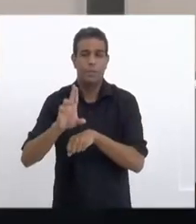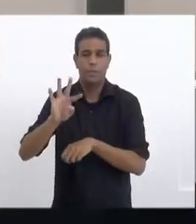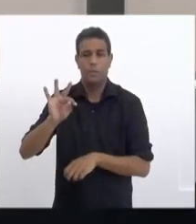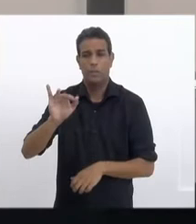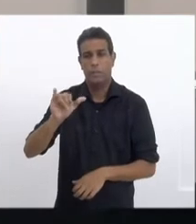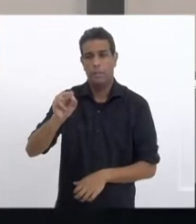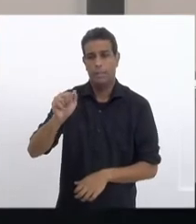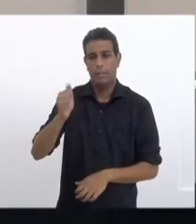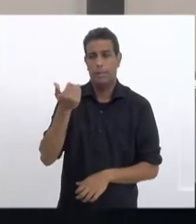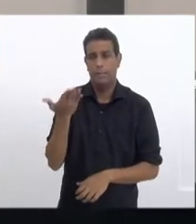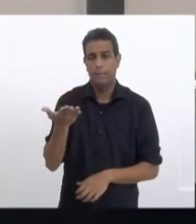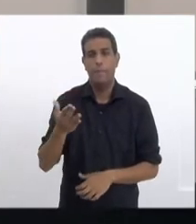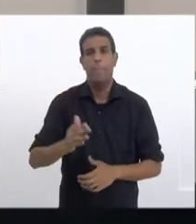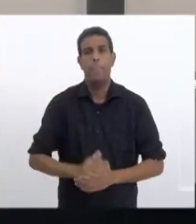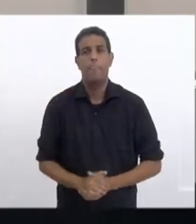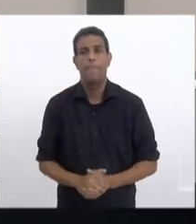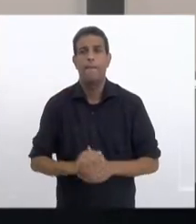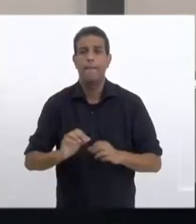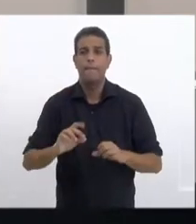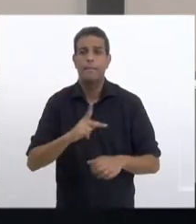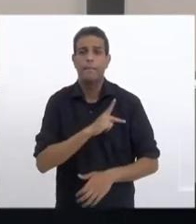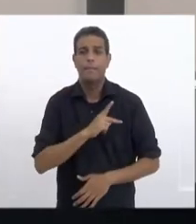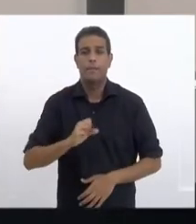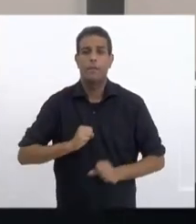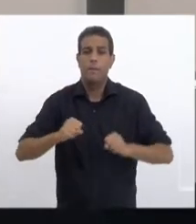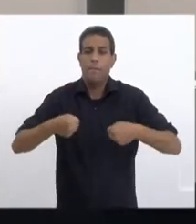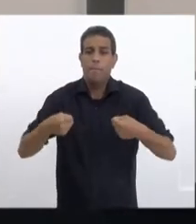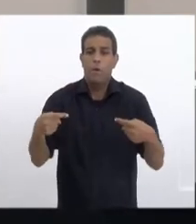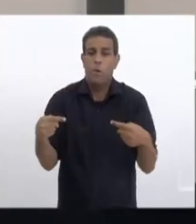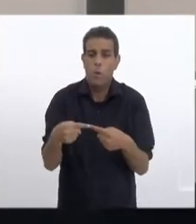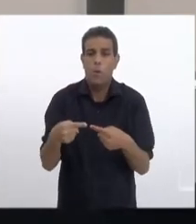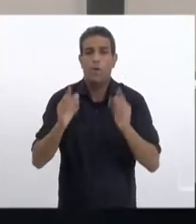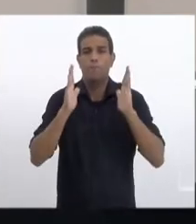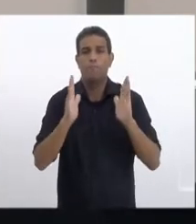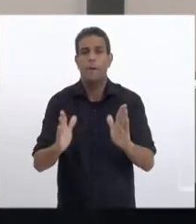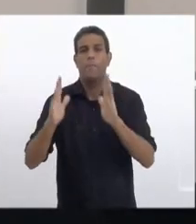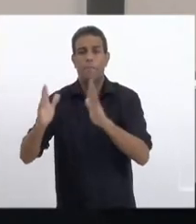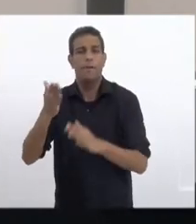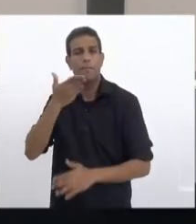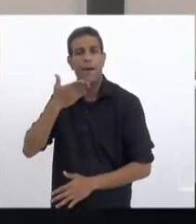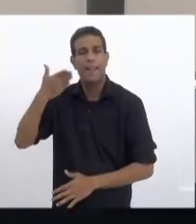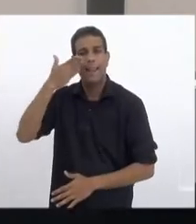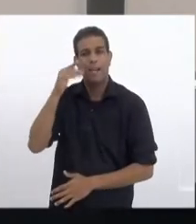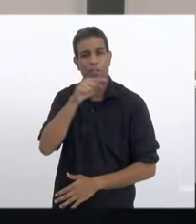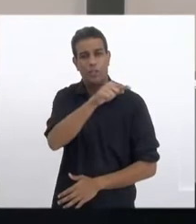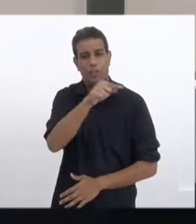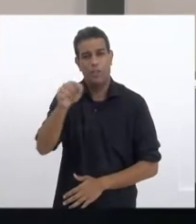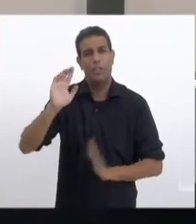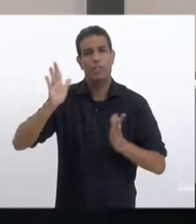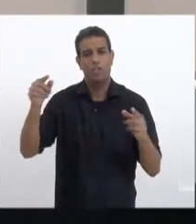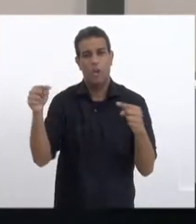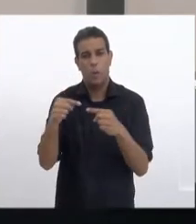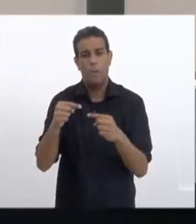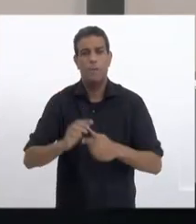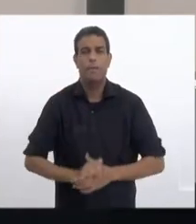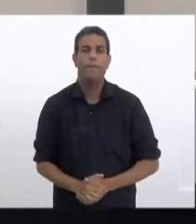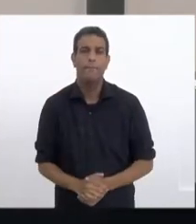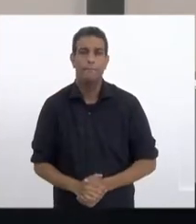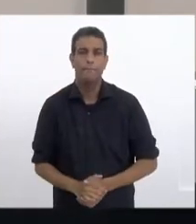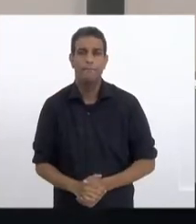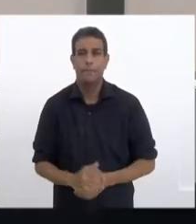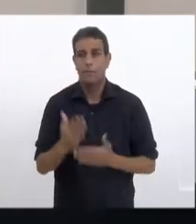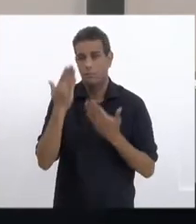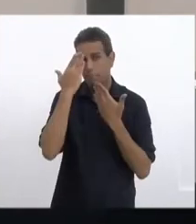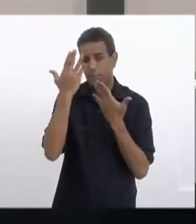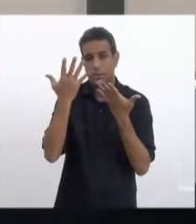Thaisa, defensora pública, pelas palavras, pela explanação, e